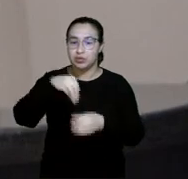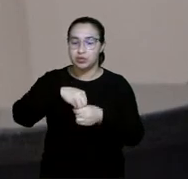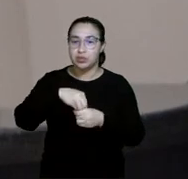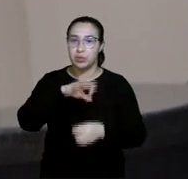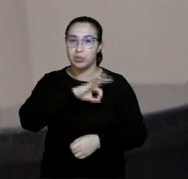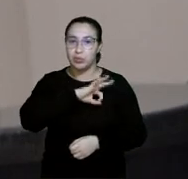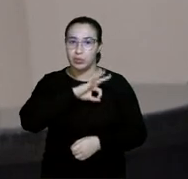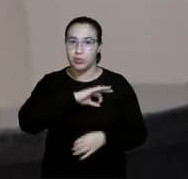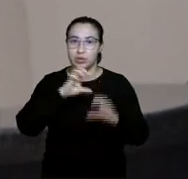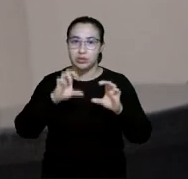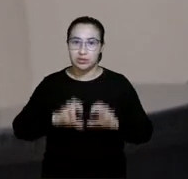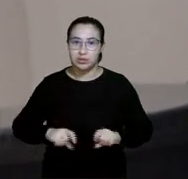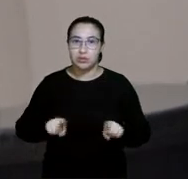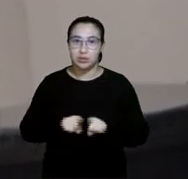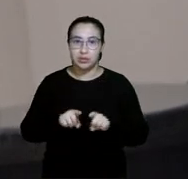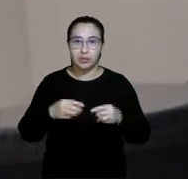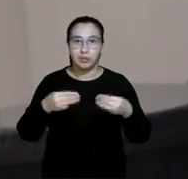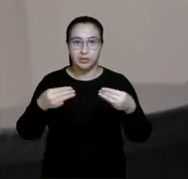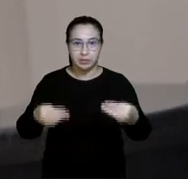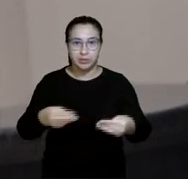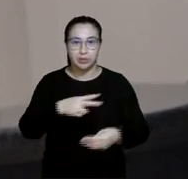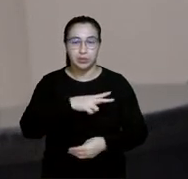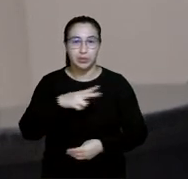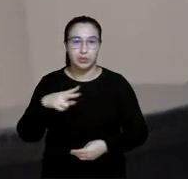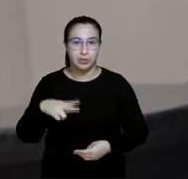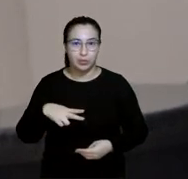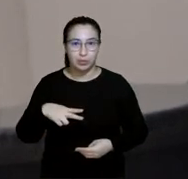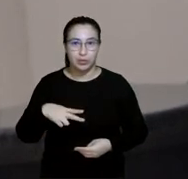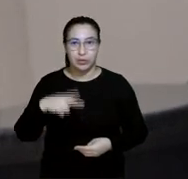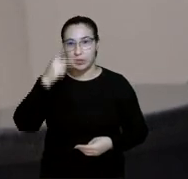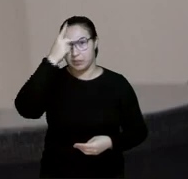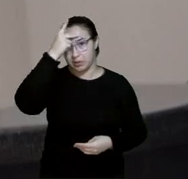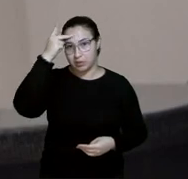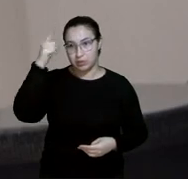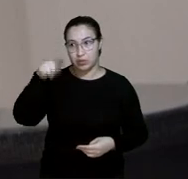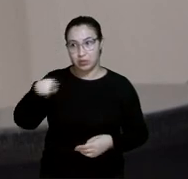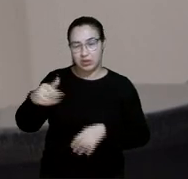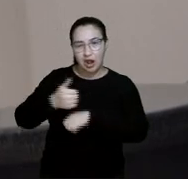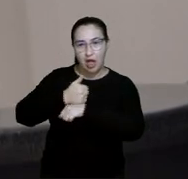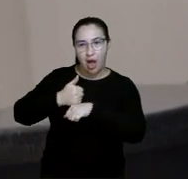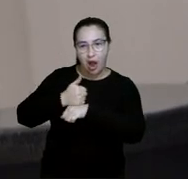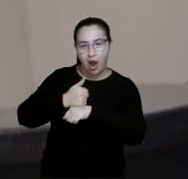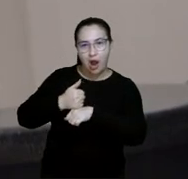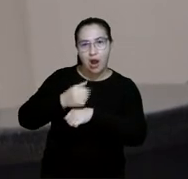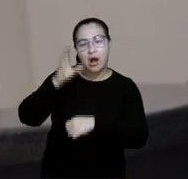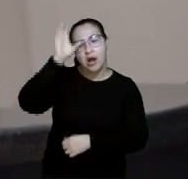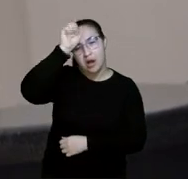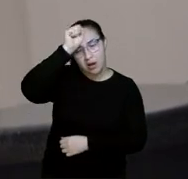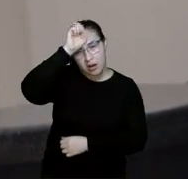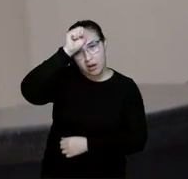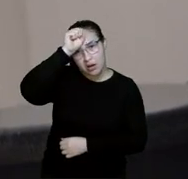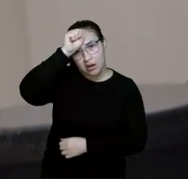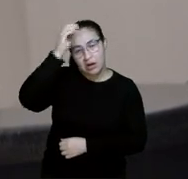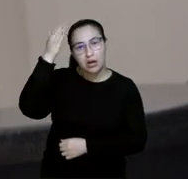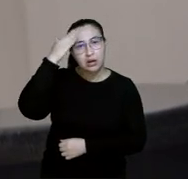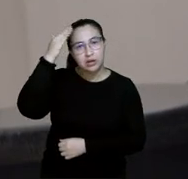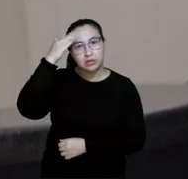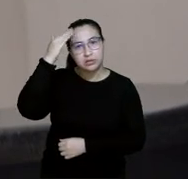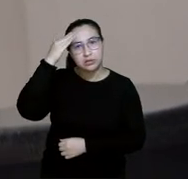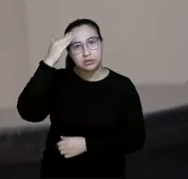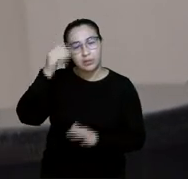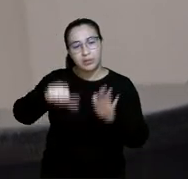Civil quanto no Ministério Público, expertise nas autoridades que lidam com o